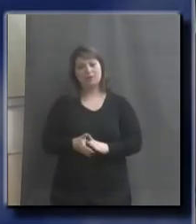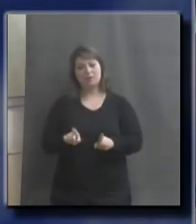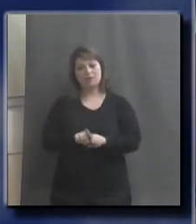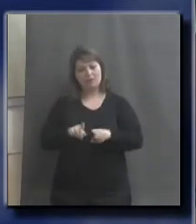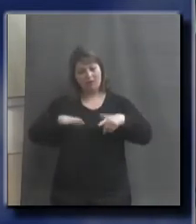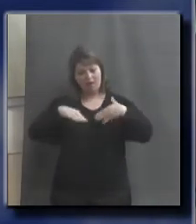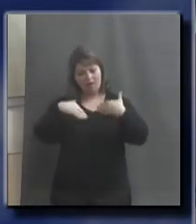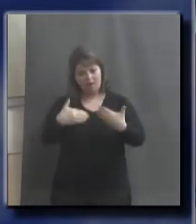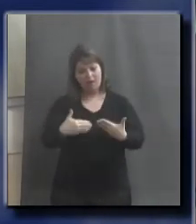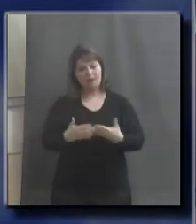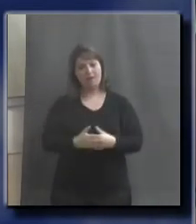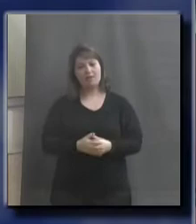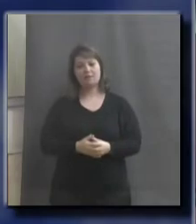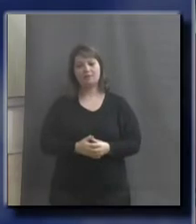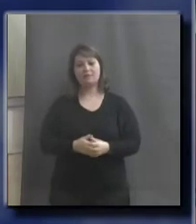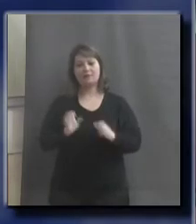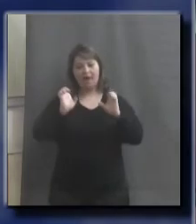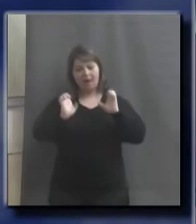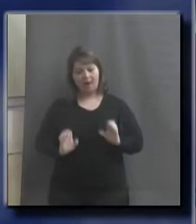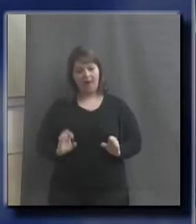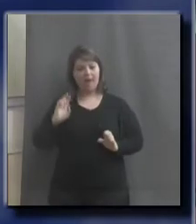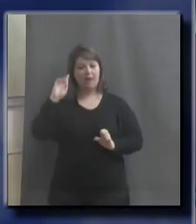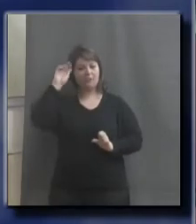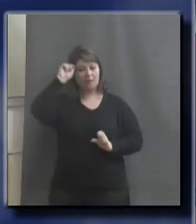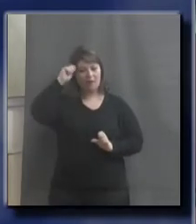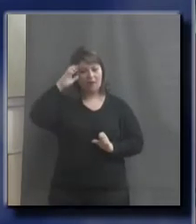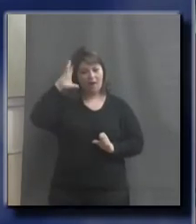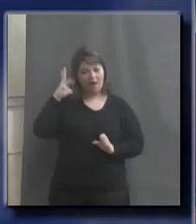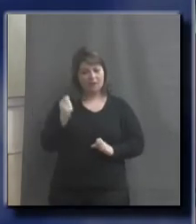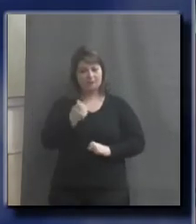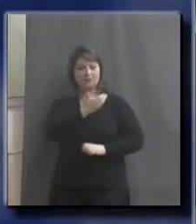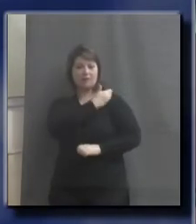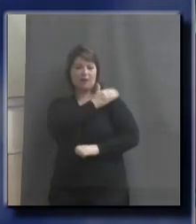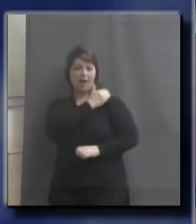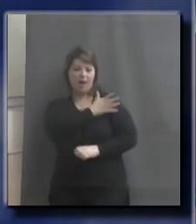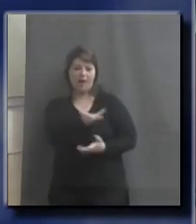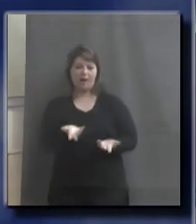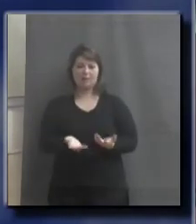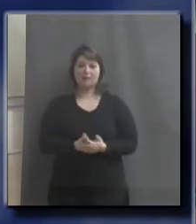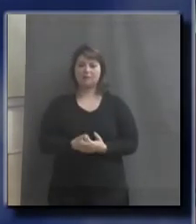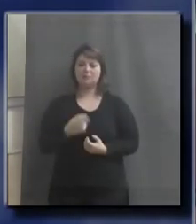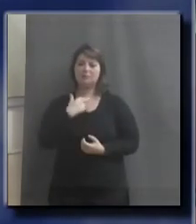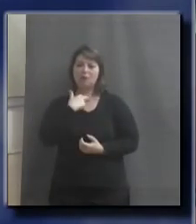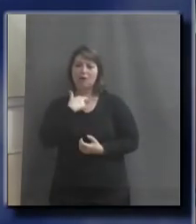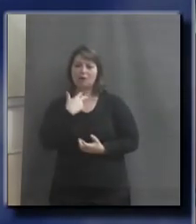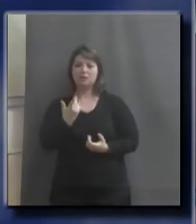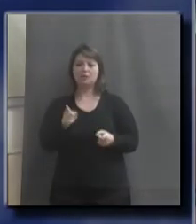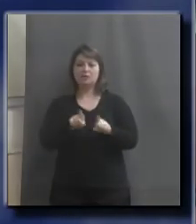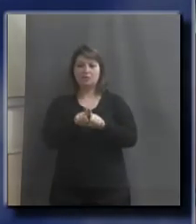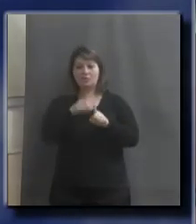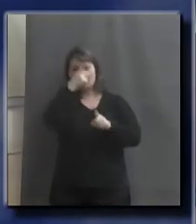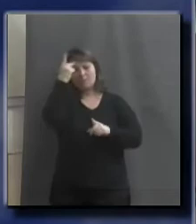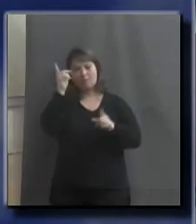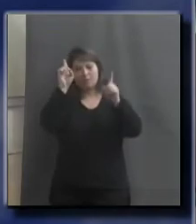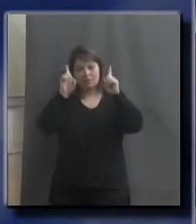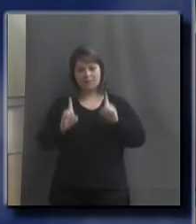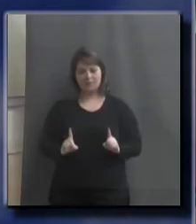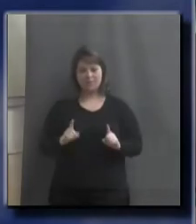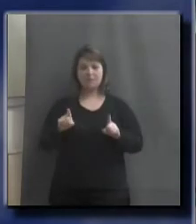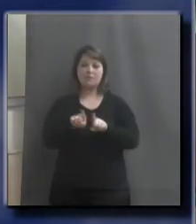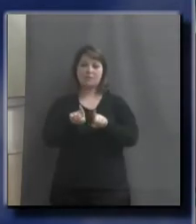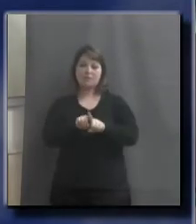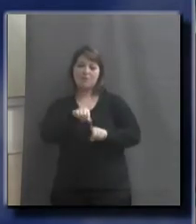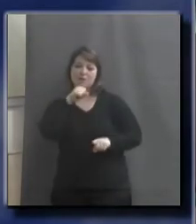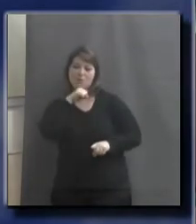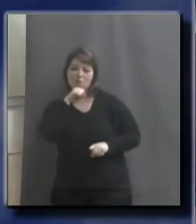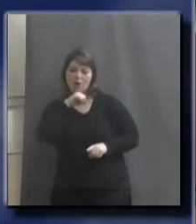nas discussões de questões étnico-raciais, questões relacionadas à terra, aos direitos das pessoas com deficiência, direitos dos idosos, questões de